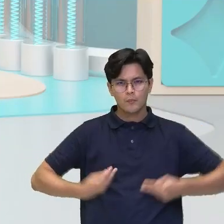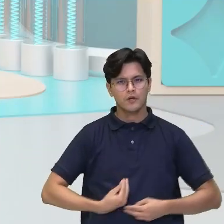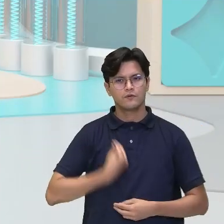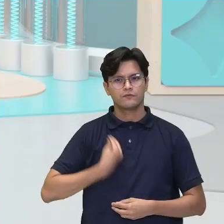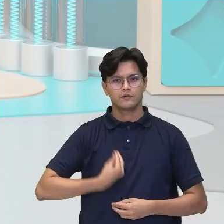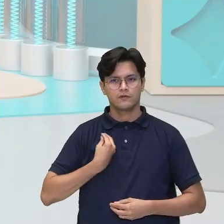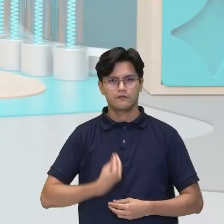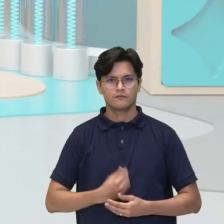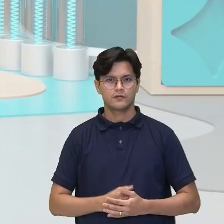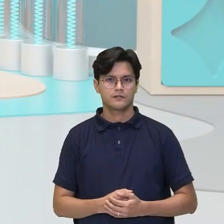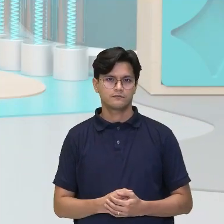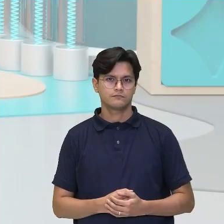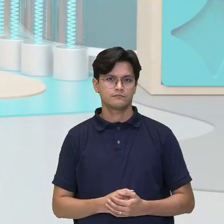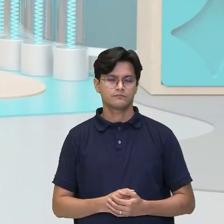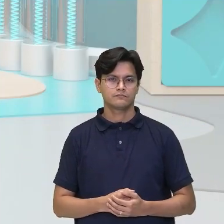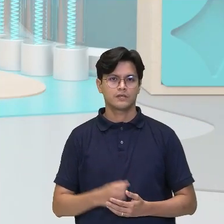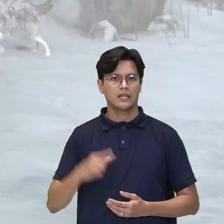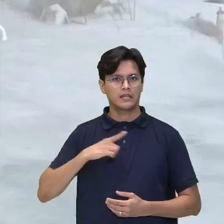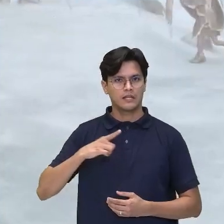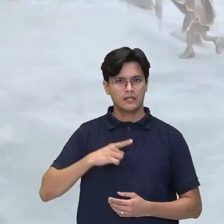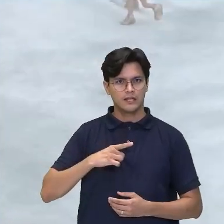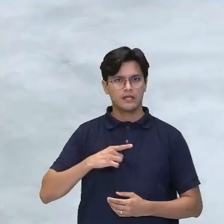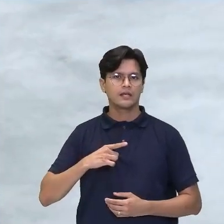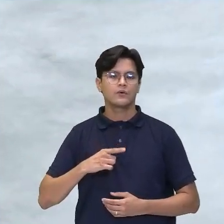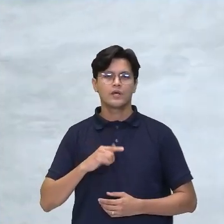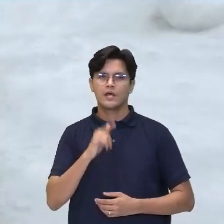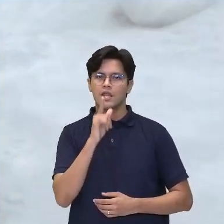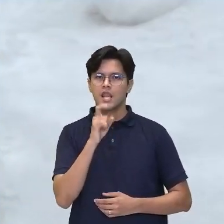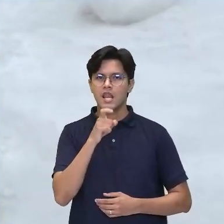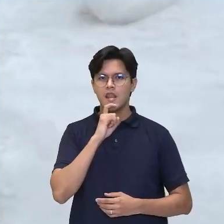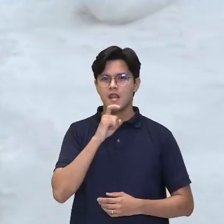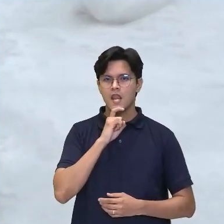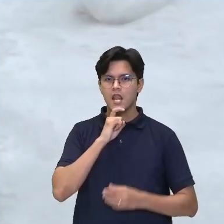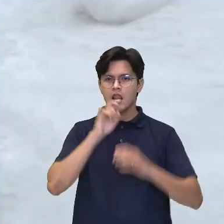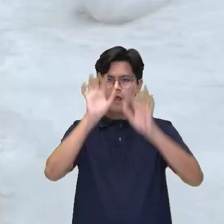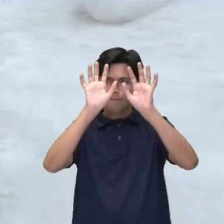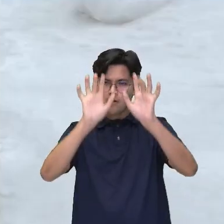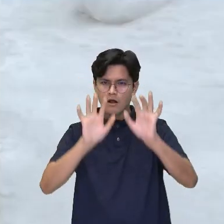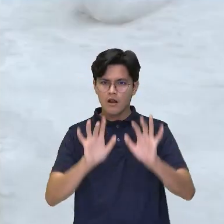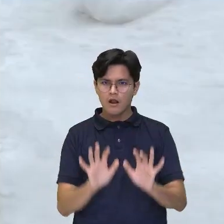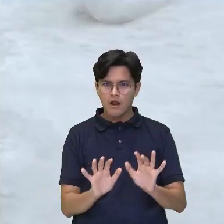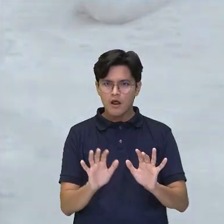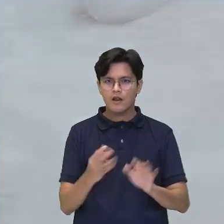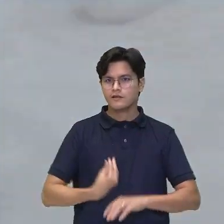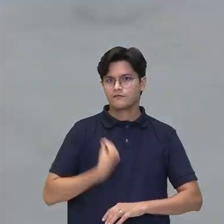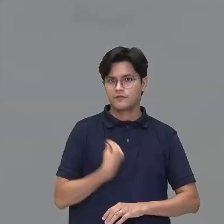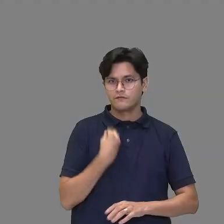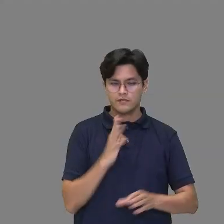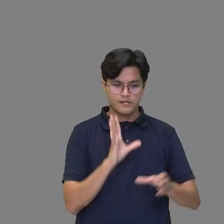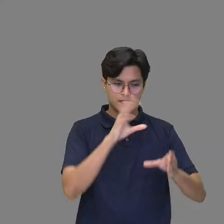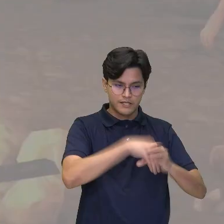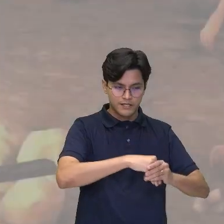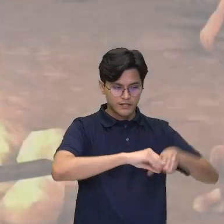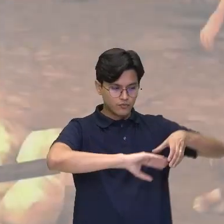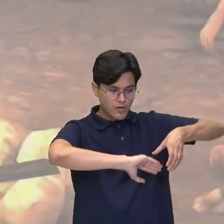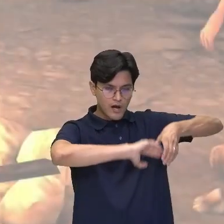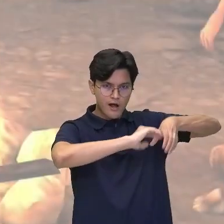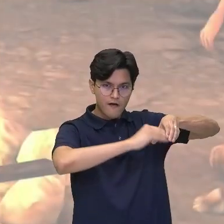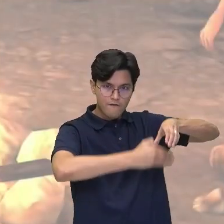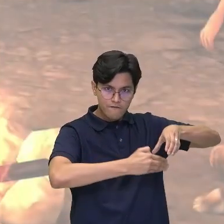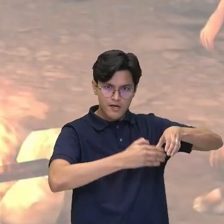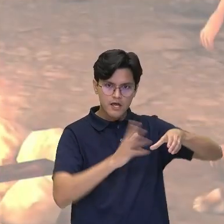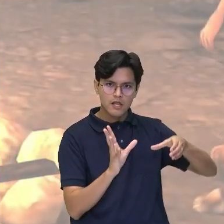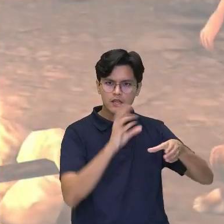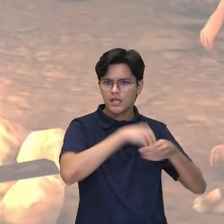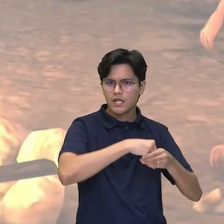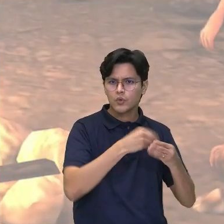forma muito gelada, né, neve mostrando, e eles viviam em cavernas. E no interior dessa caverna, nós podemos